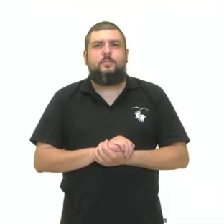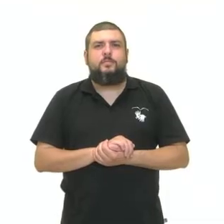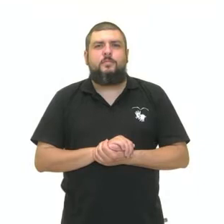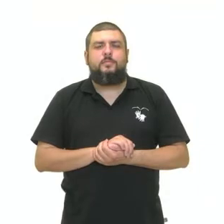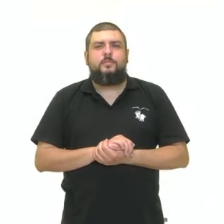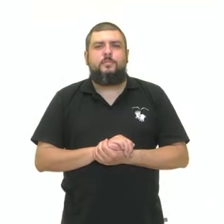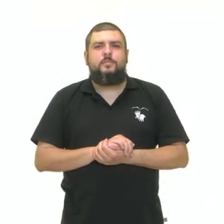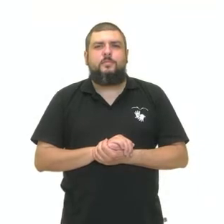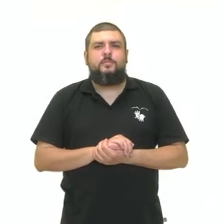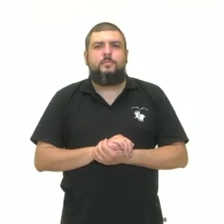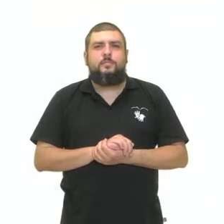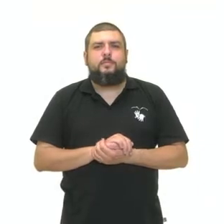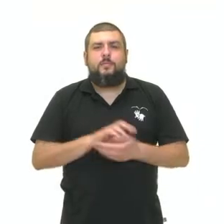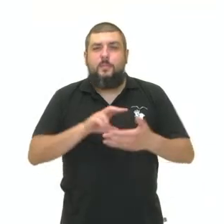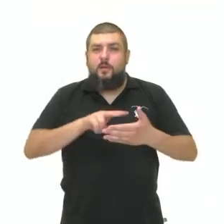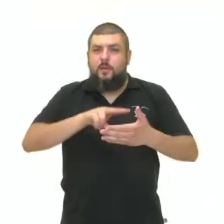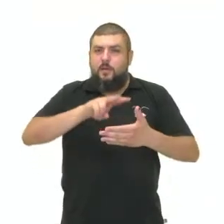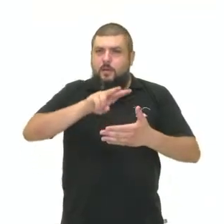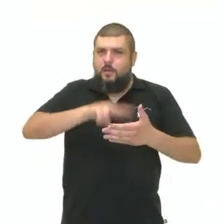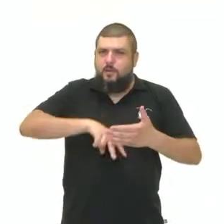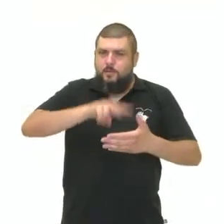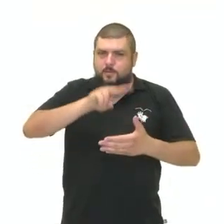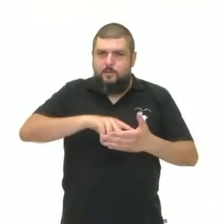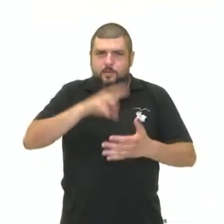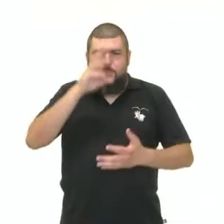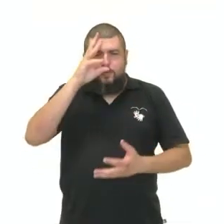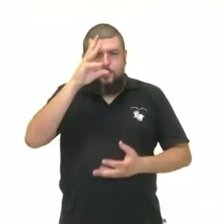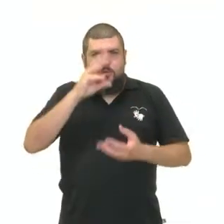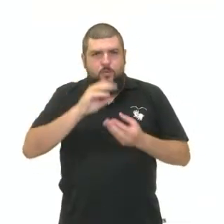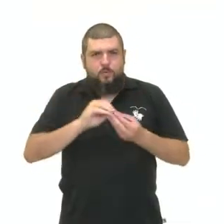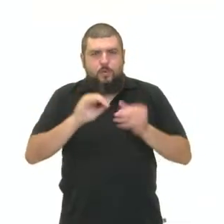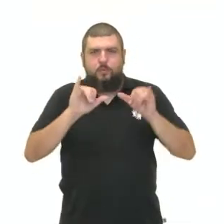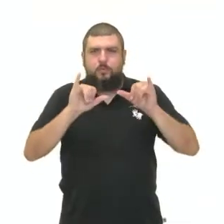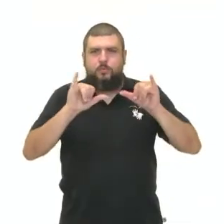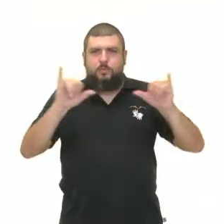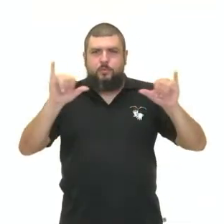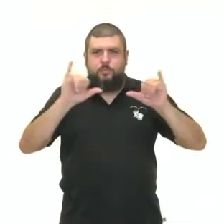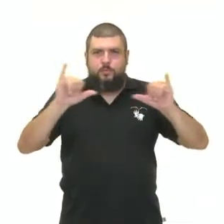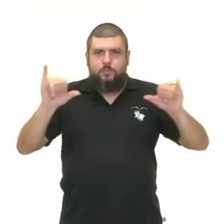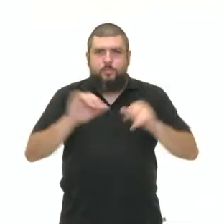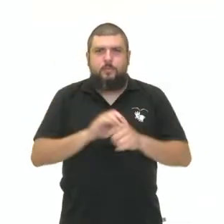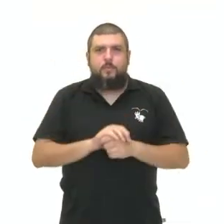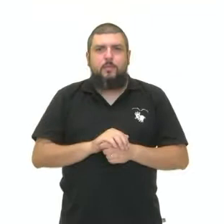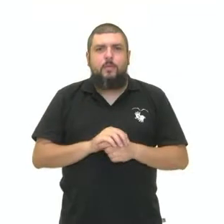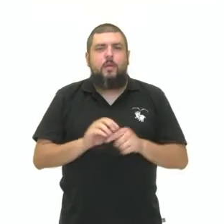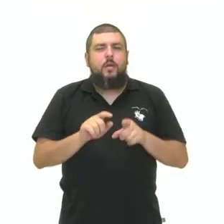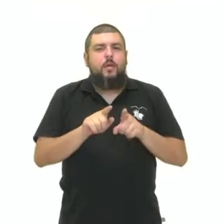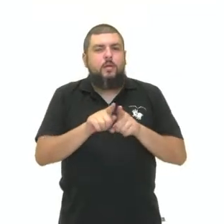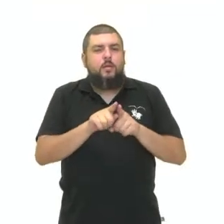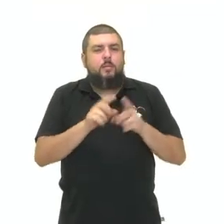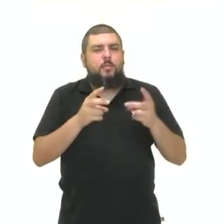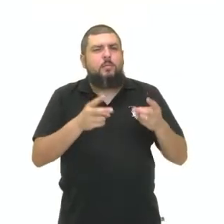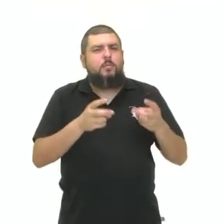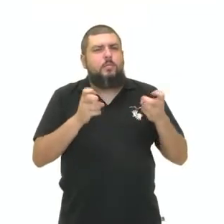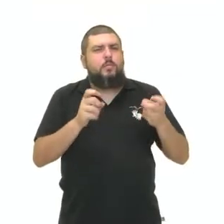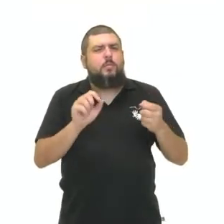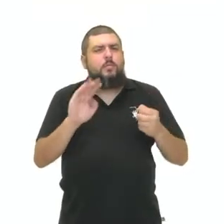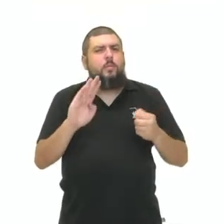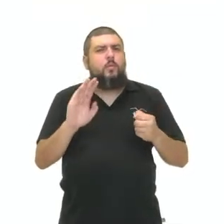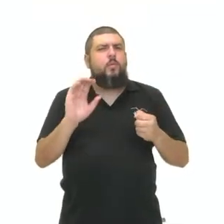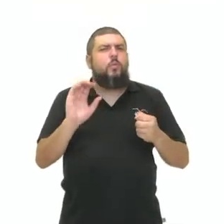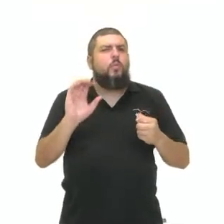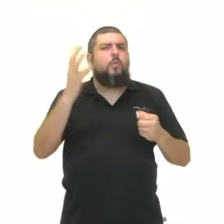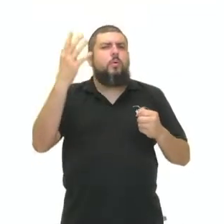ler e compreender o fragmento de uma notícia, identificar o fato central, suas principais circunstâncias